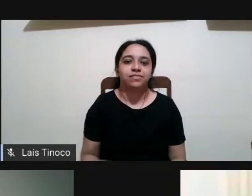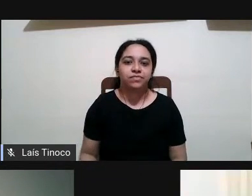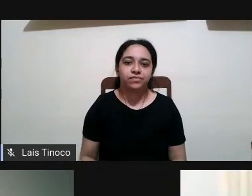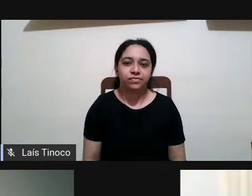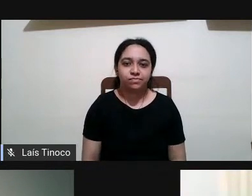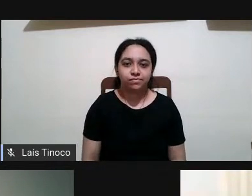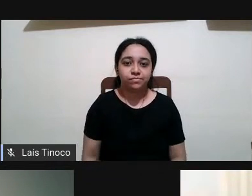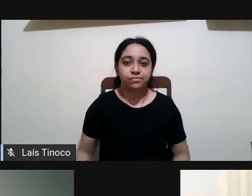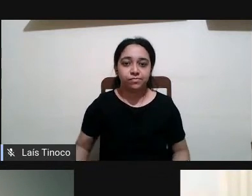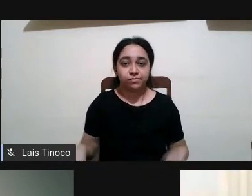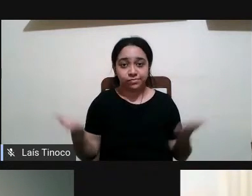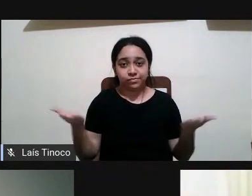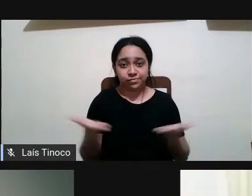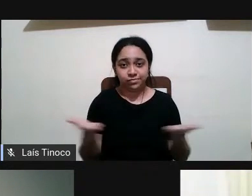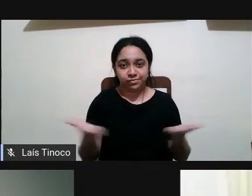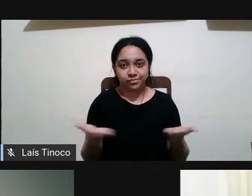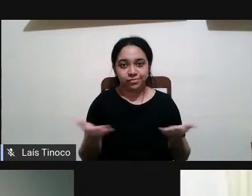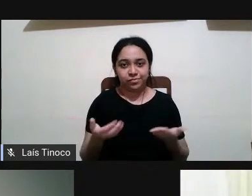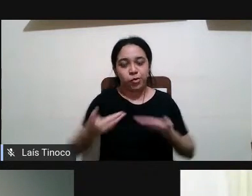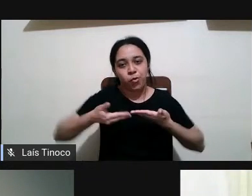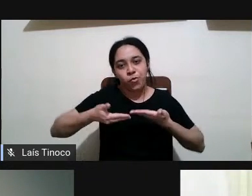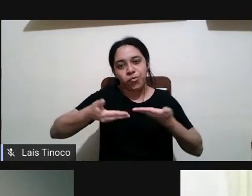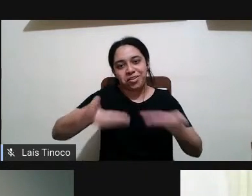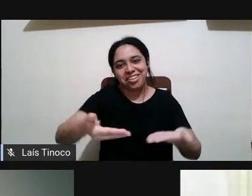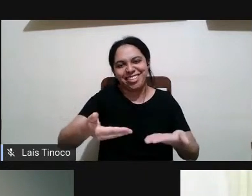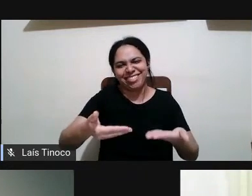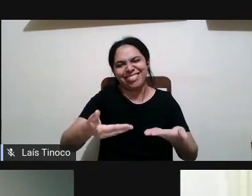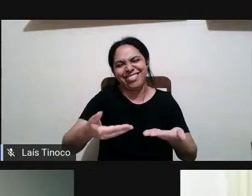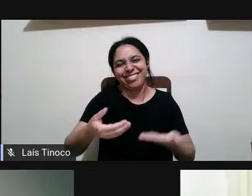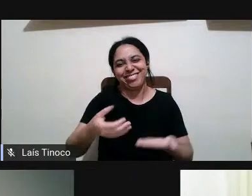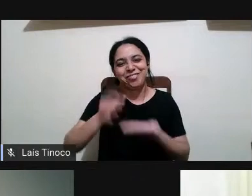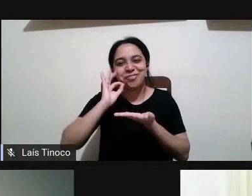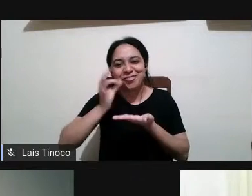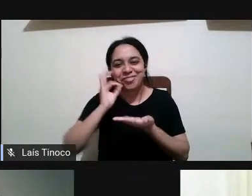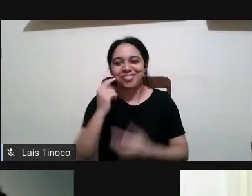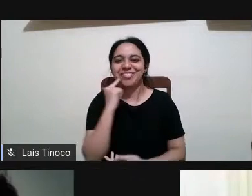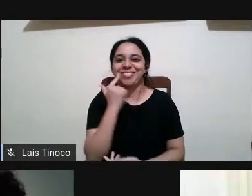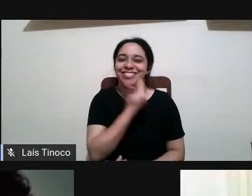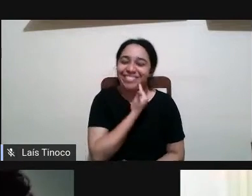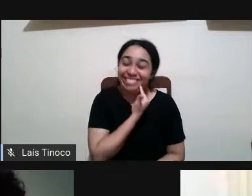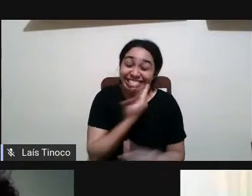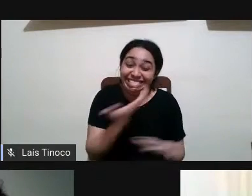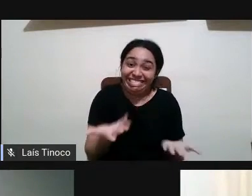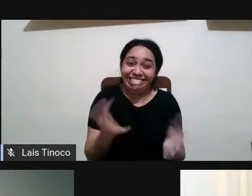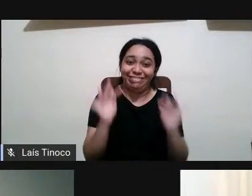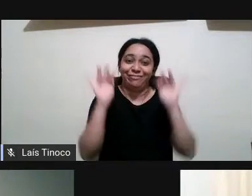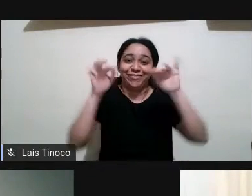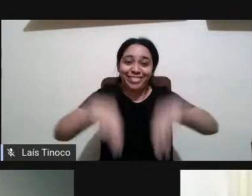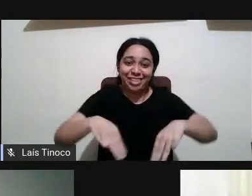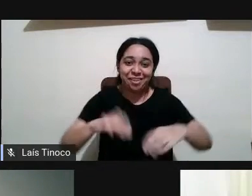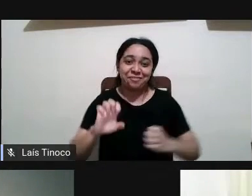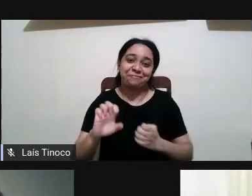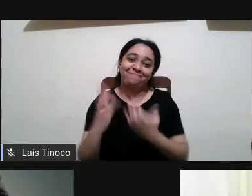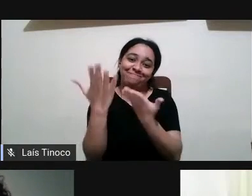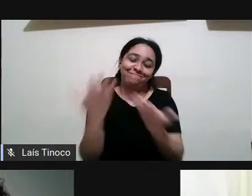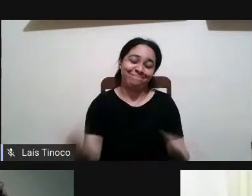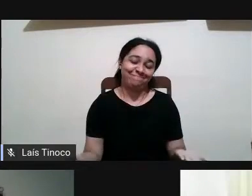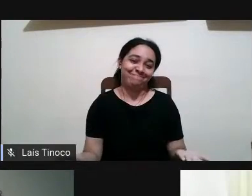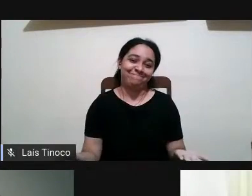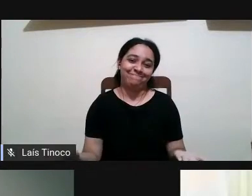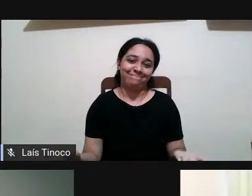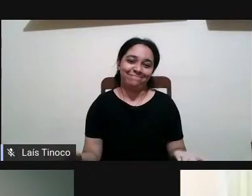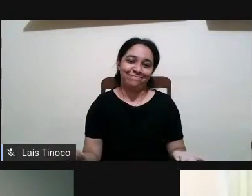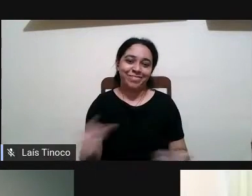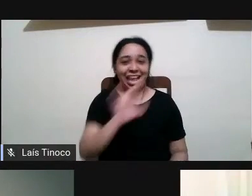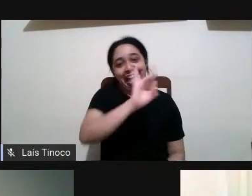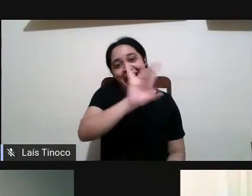E agora era para o mestre de cerimônia convidar para o coffee break, né? Ou para o coquetel final do evento, mas esse coquetel vai ser com cada